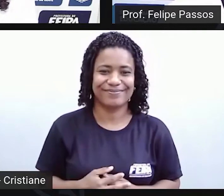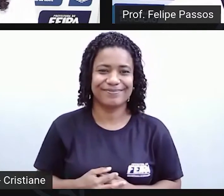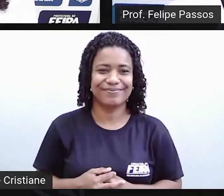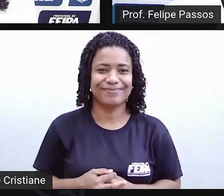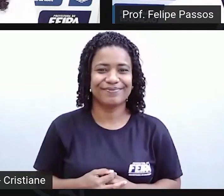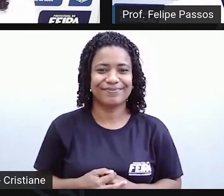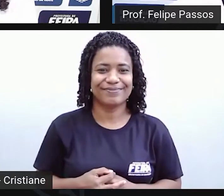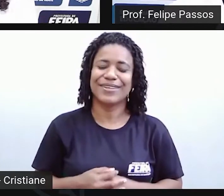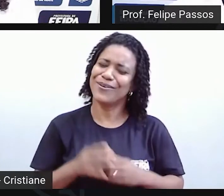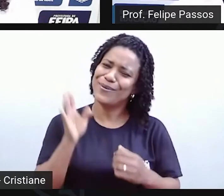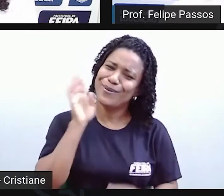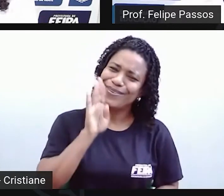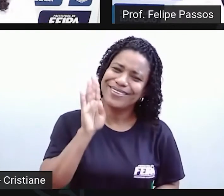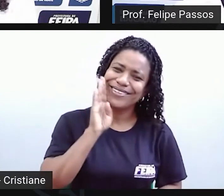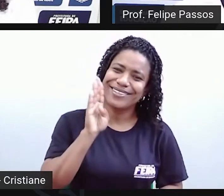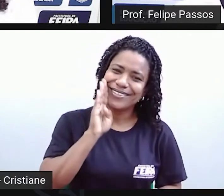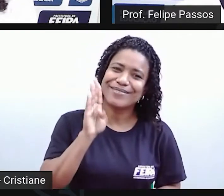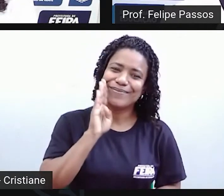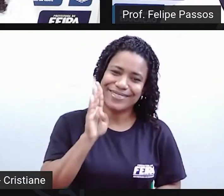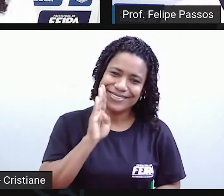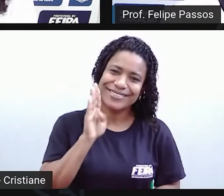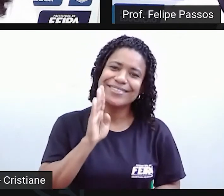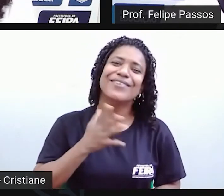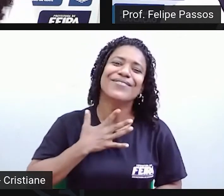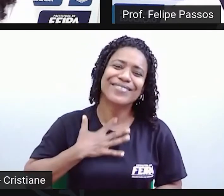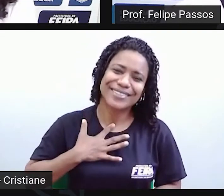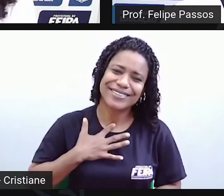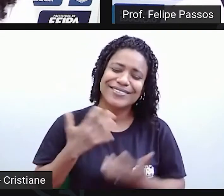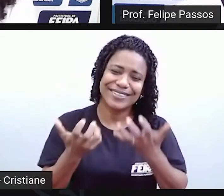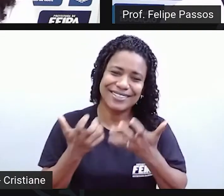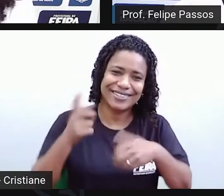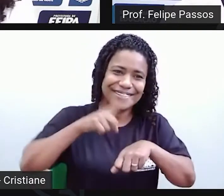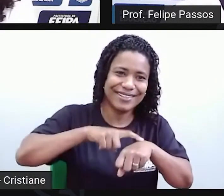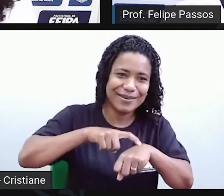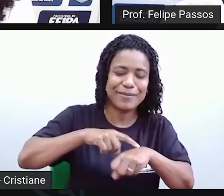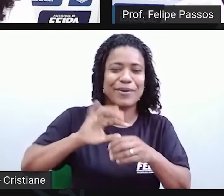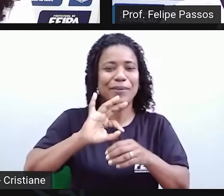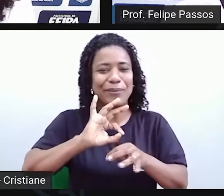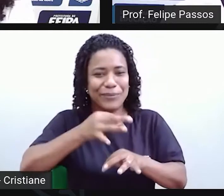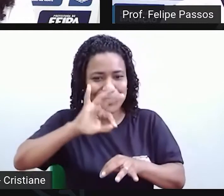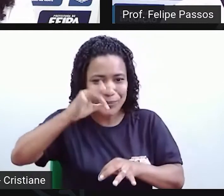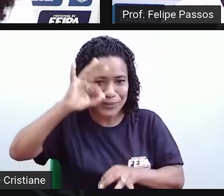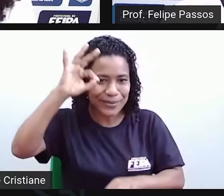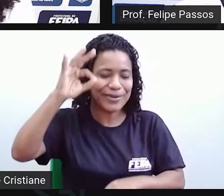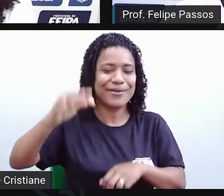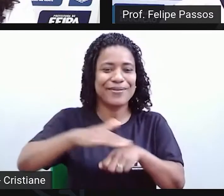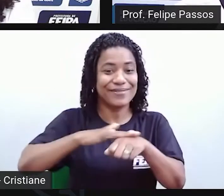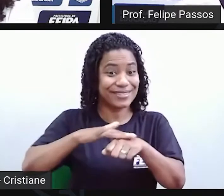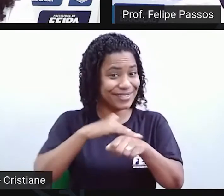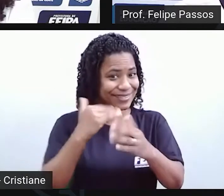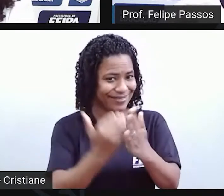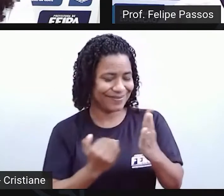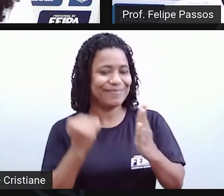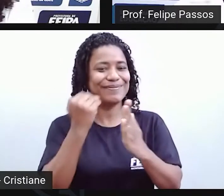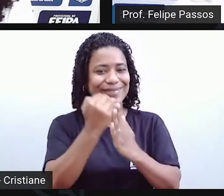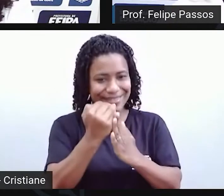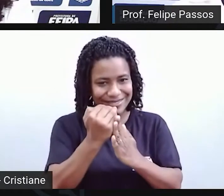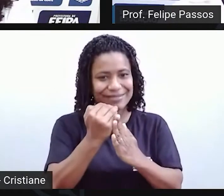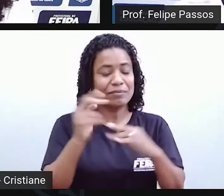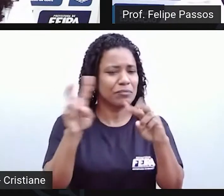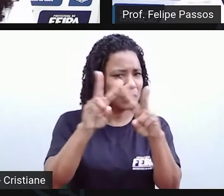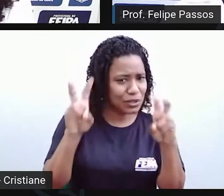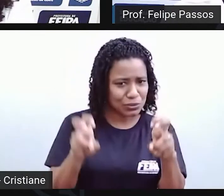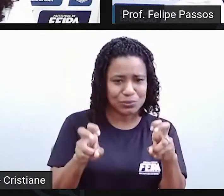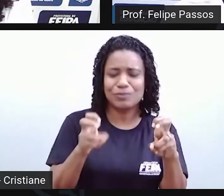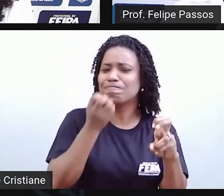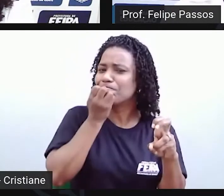Ah, que massa, assim, gostaria muito de ter mais tempo para a gente continuar conversando sobre isso, até porque isso aí é um assunto múltiplo,